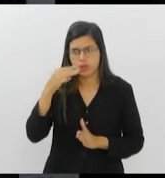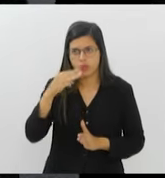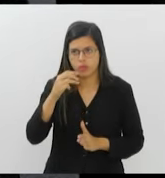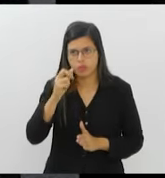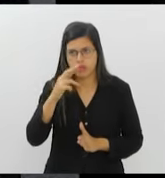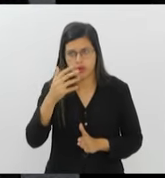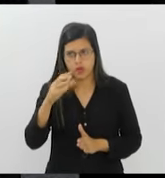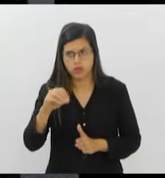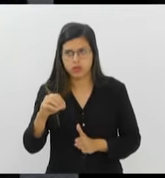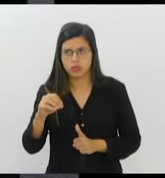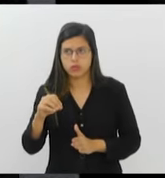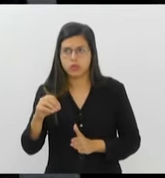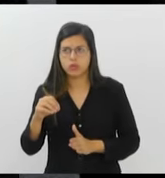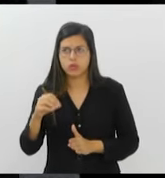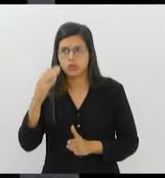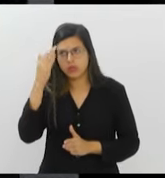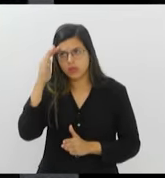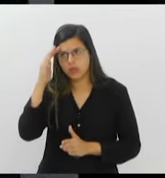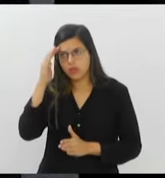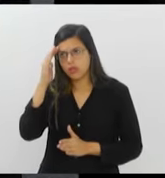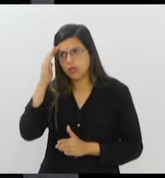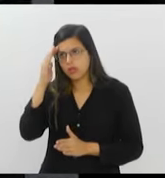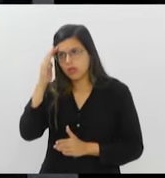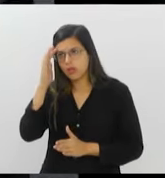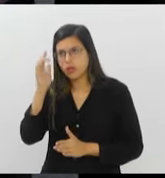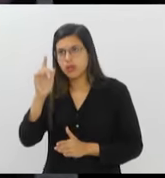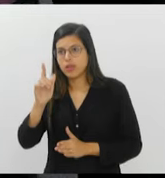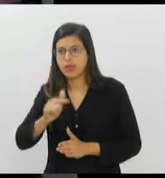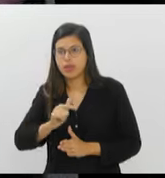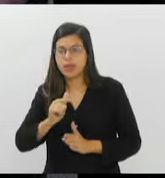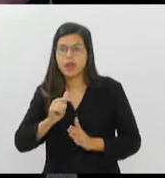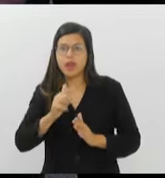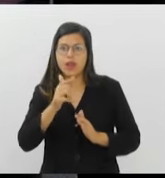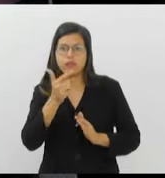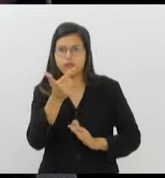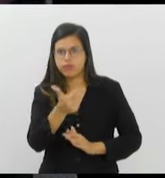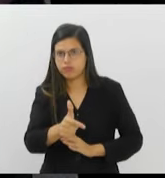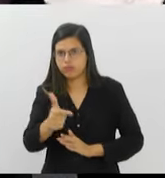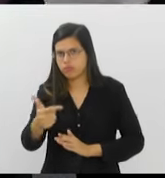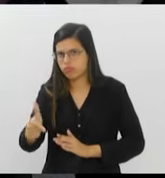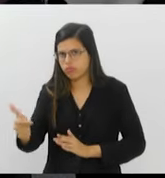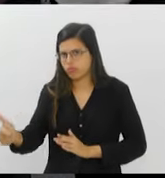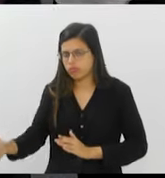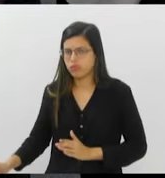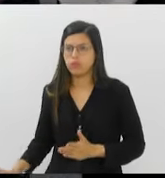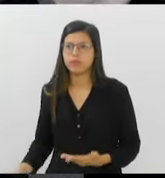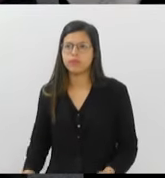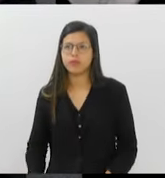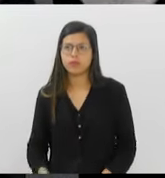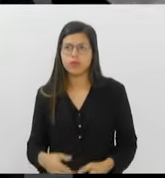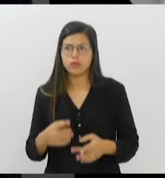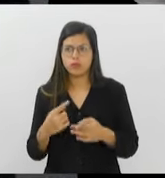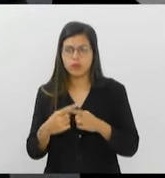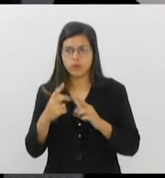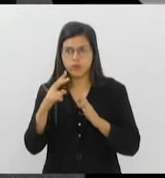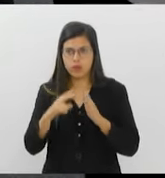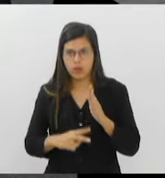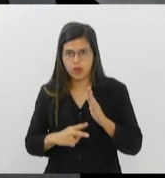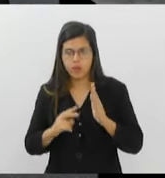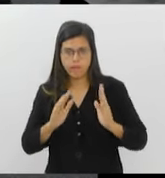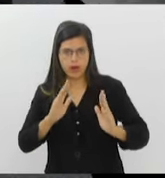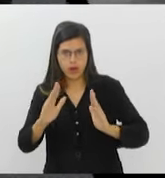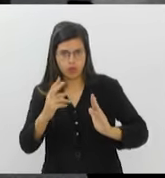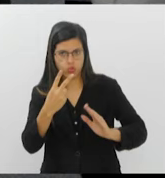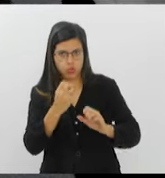leva a entender que, de fato, é indefinidamente. Por quê? Porque aqui há um... Vou ler o trecho. Para um período